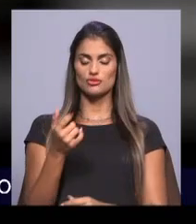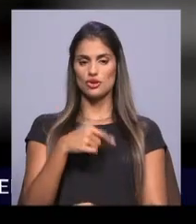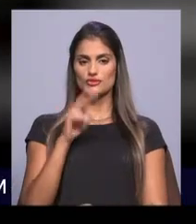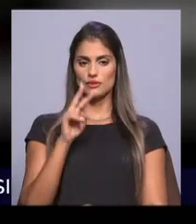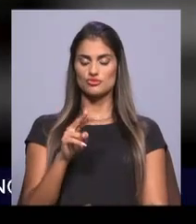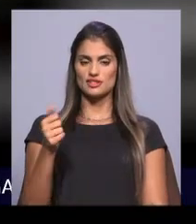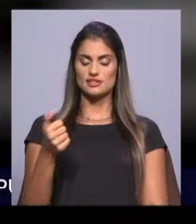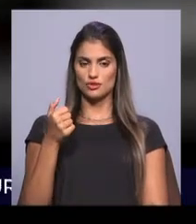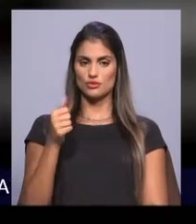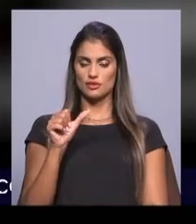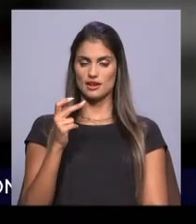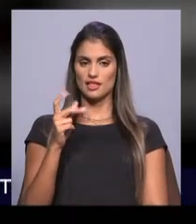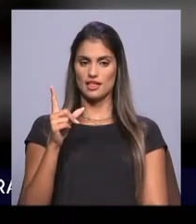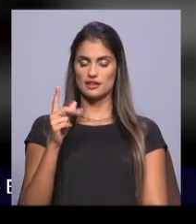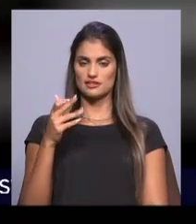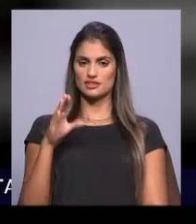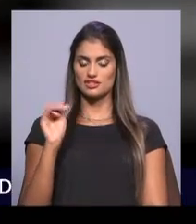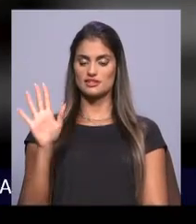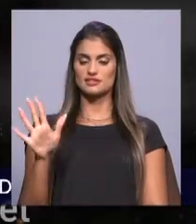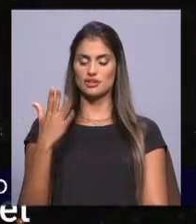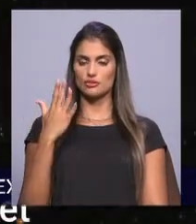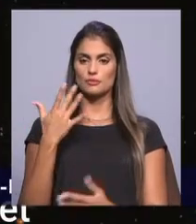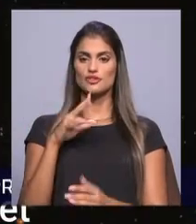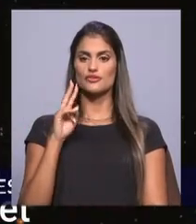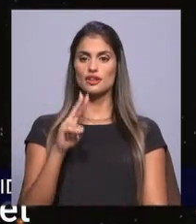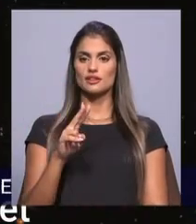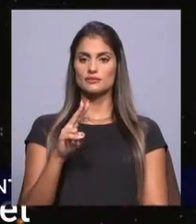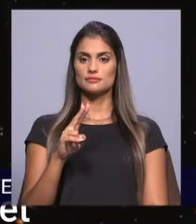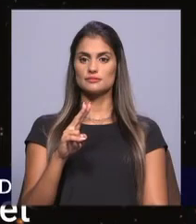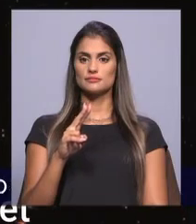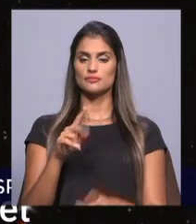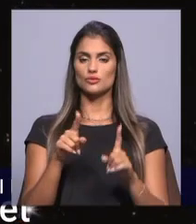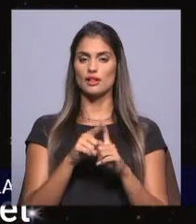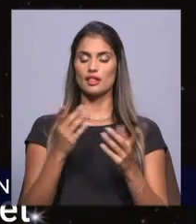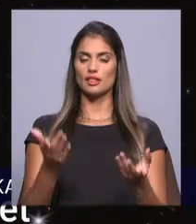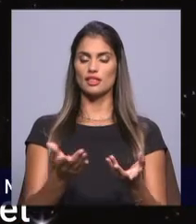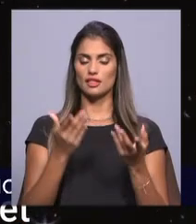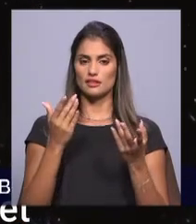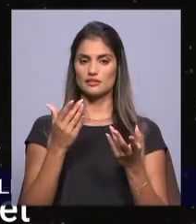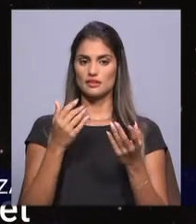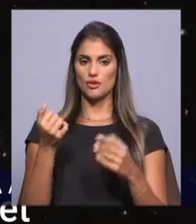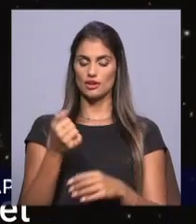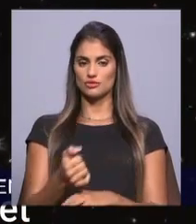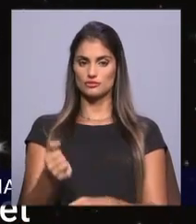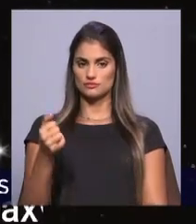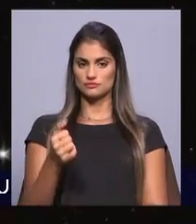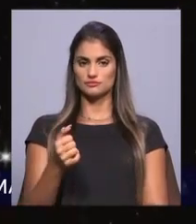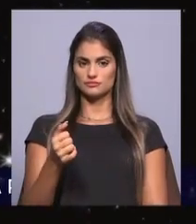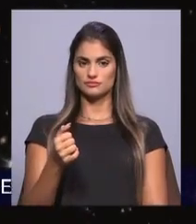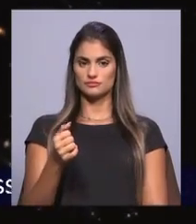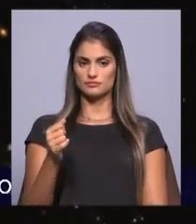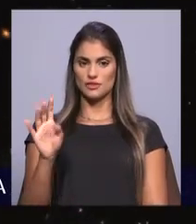aqui 5 galáxias nesta imagem. Mas repara como como isto é uma ilusão. Apesar de ser o quinteto, há